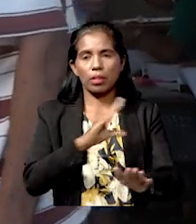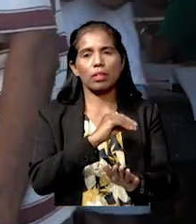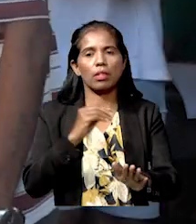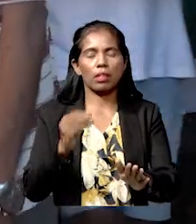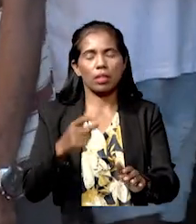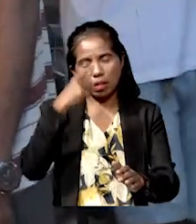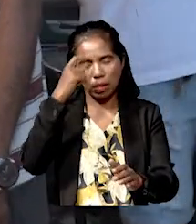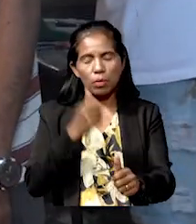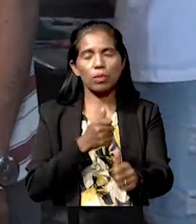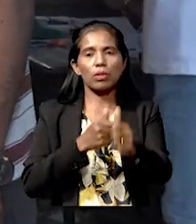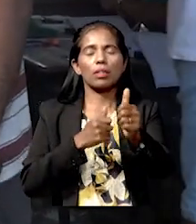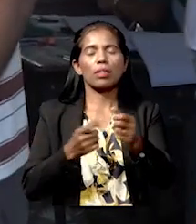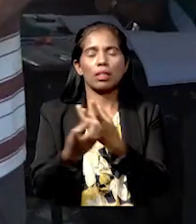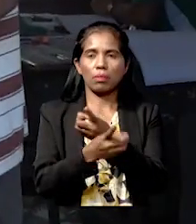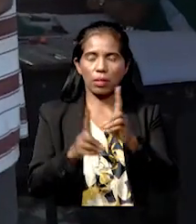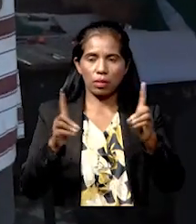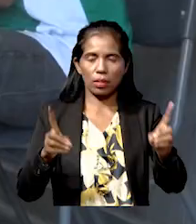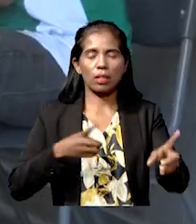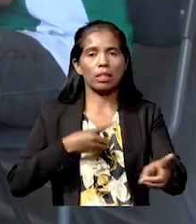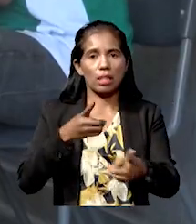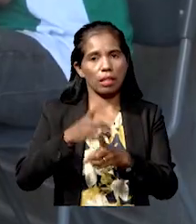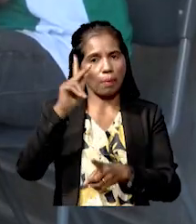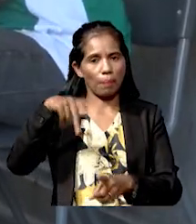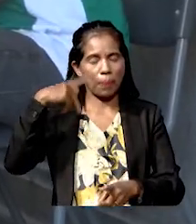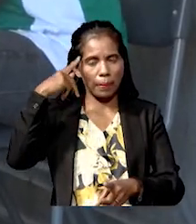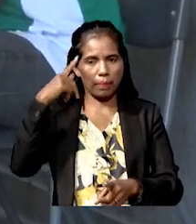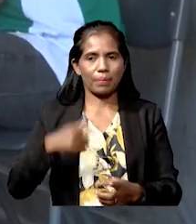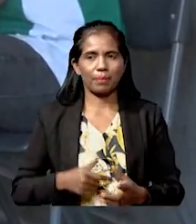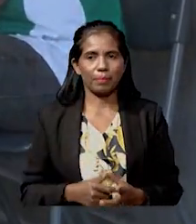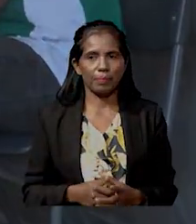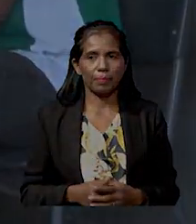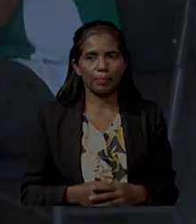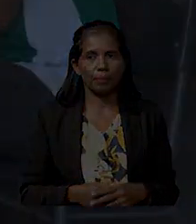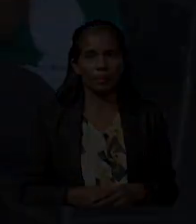tambatu irduni princípio democrático direito políticos. Almenado Santos, Dilma Sujeti, GMN.